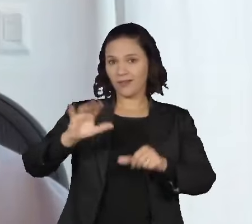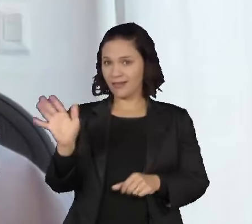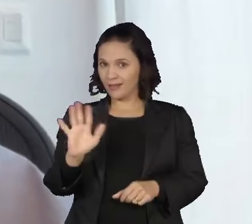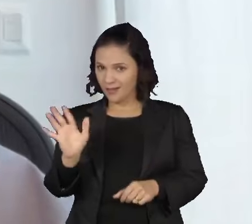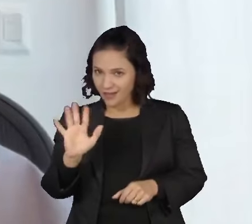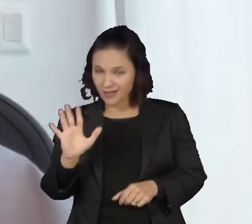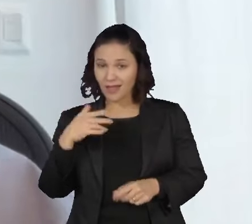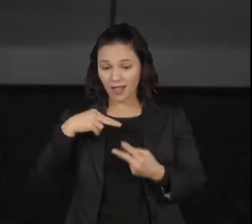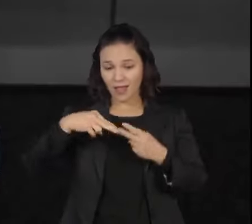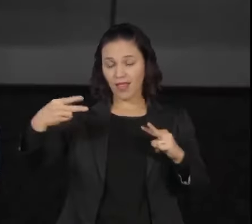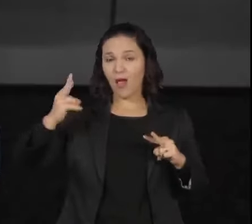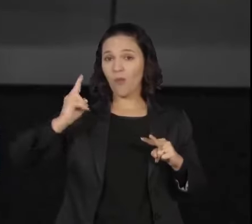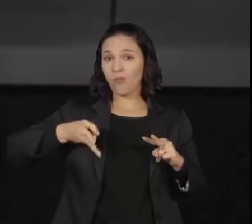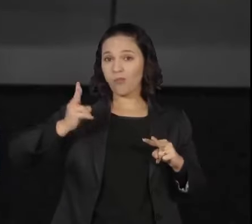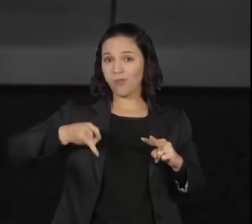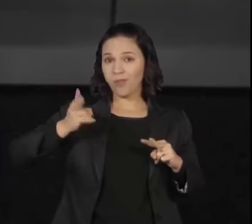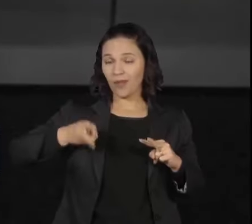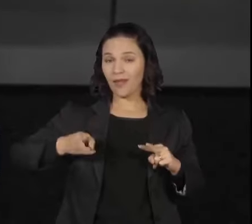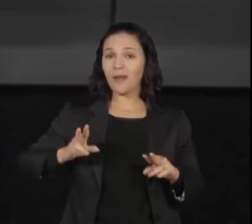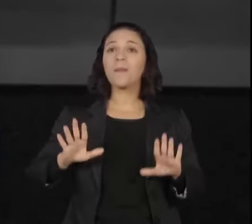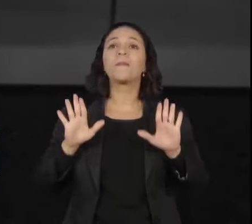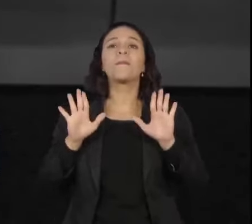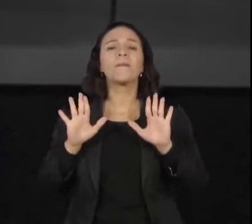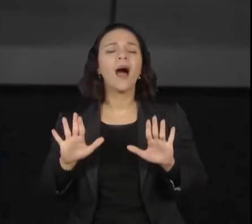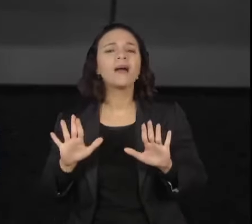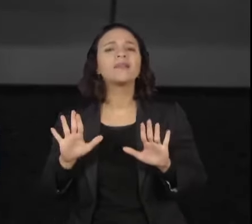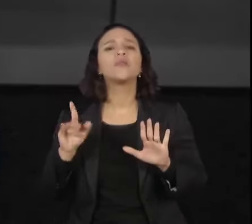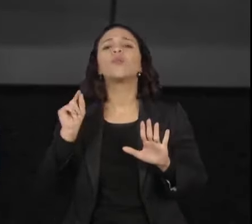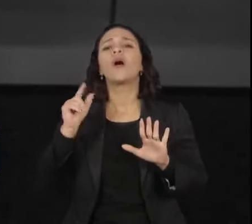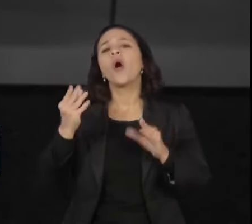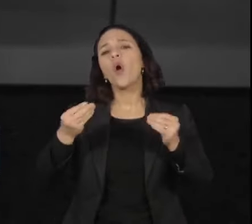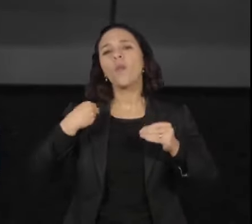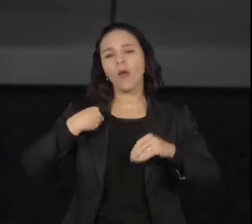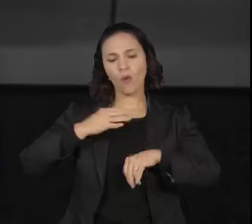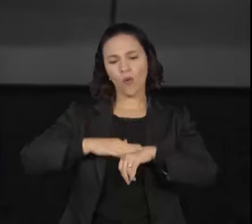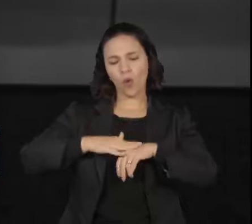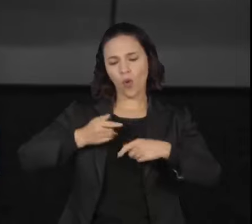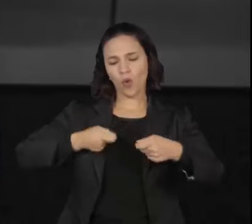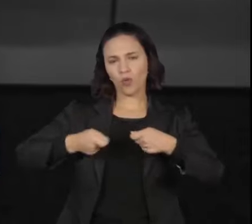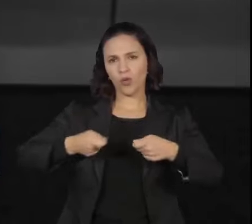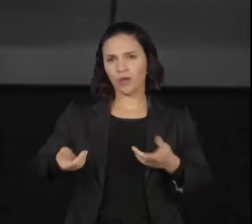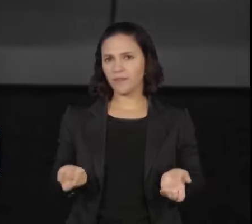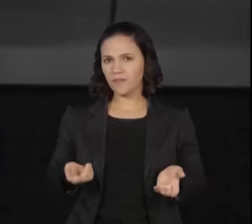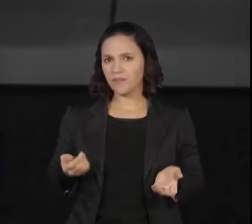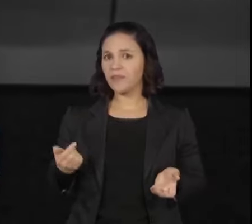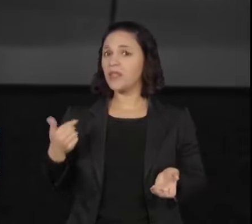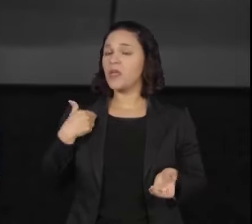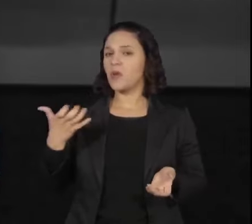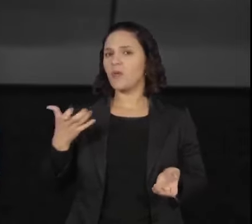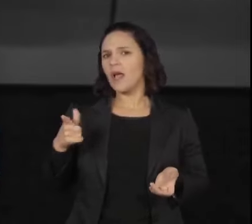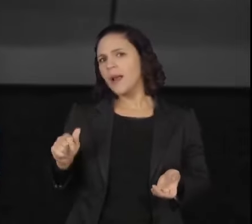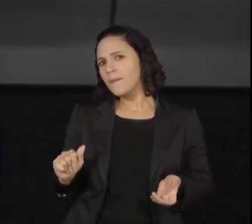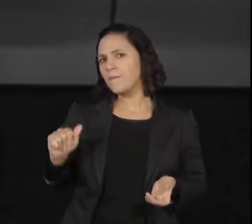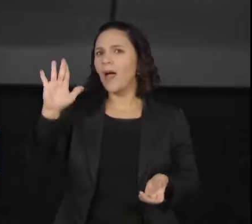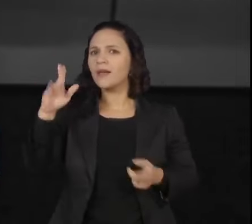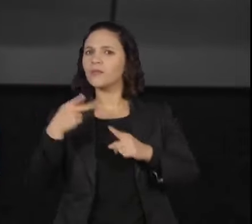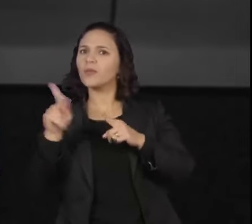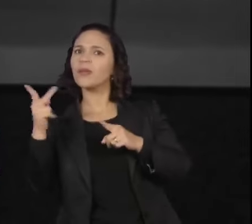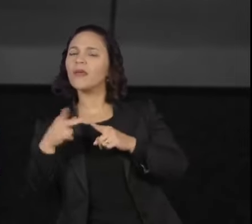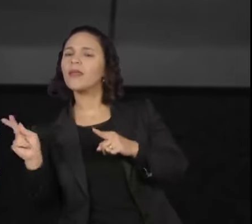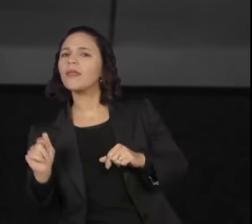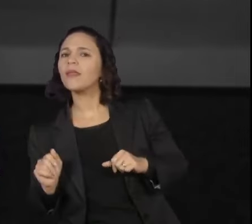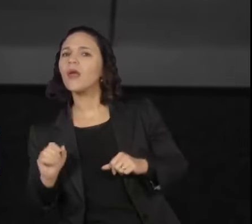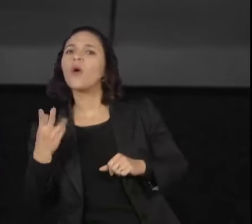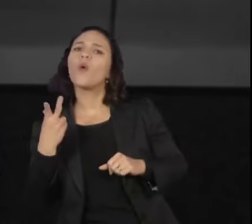nossa sequência que nós herdamos. E sim como a gente regula os nossos genes. A gente vai querer ele que produza mais proteína ou quer